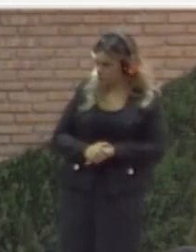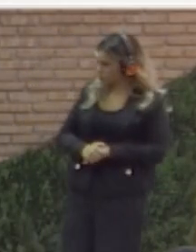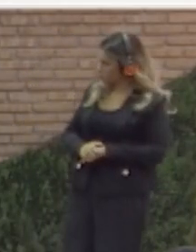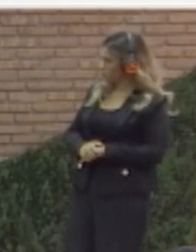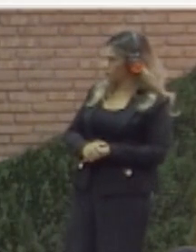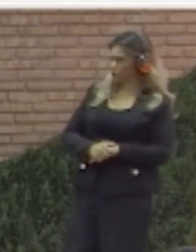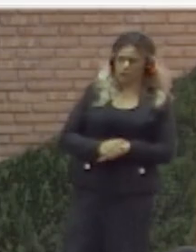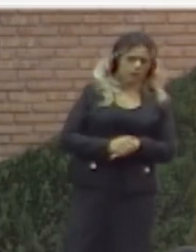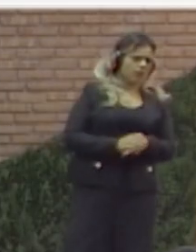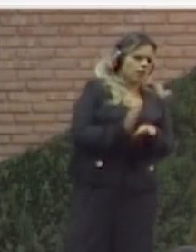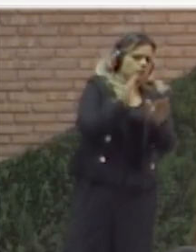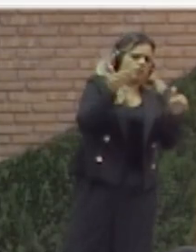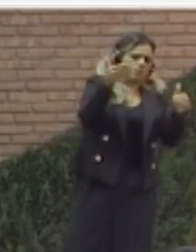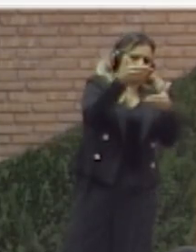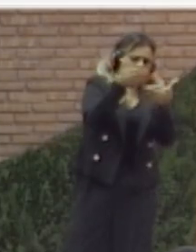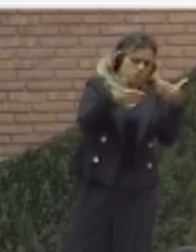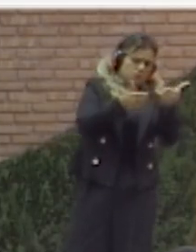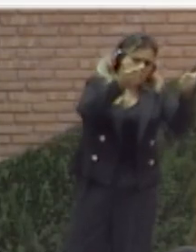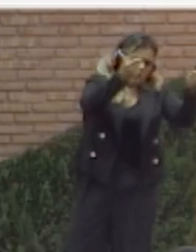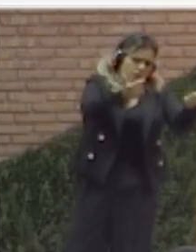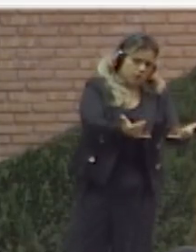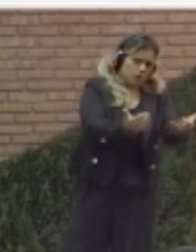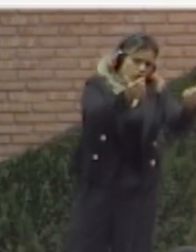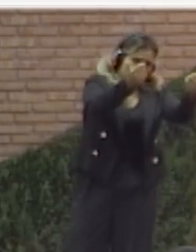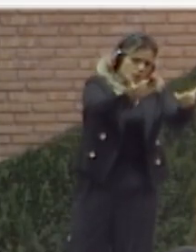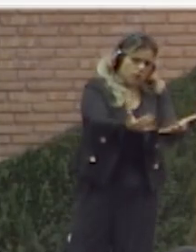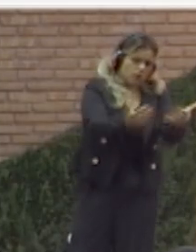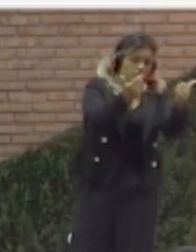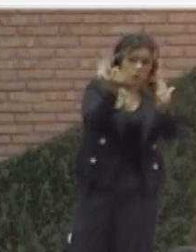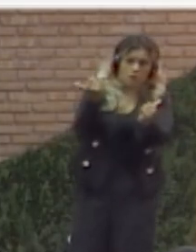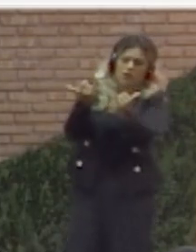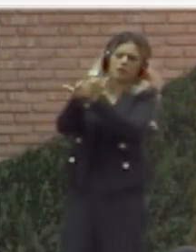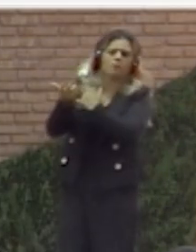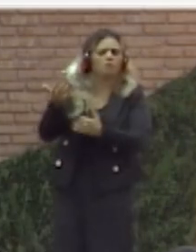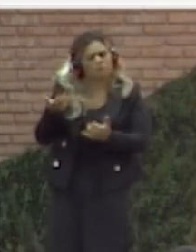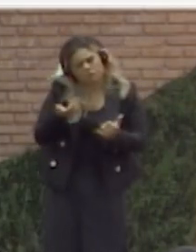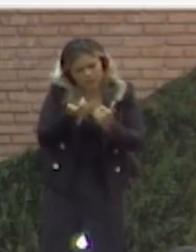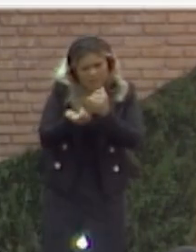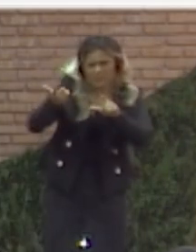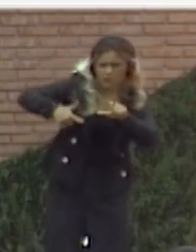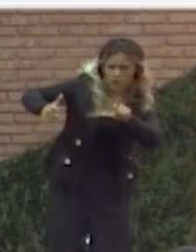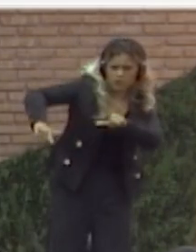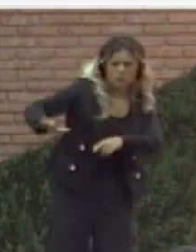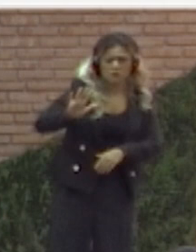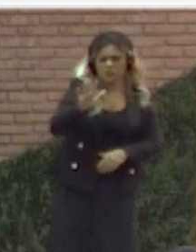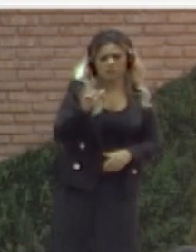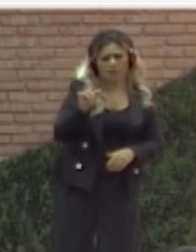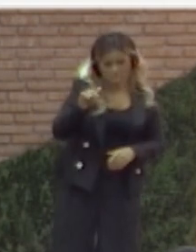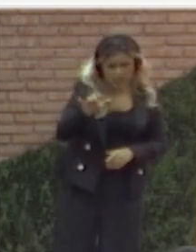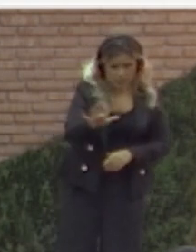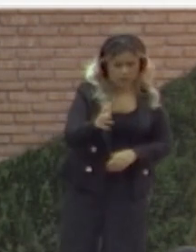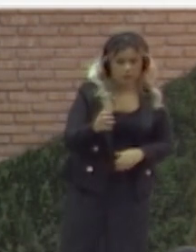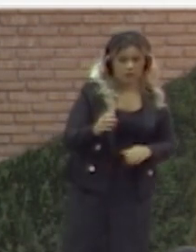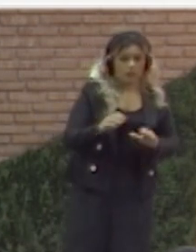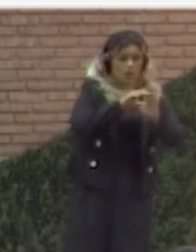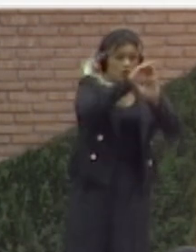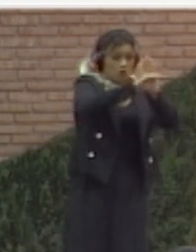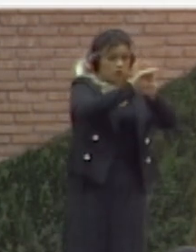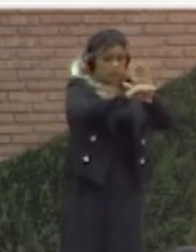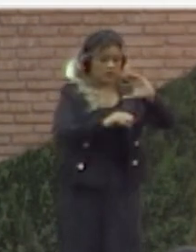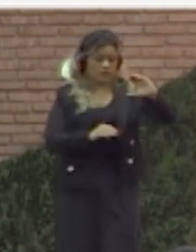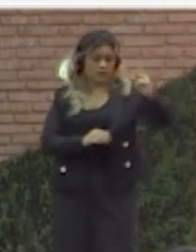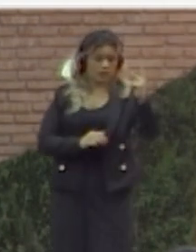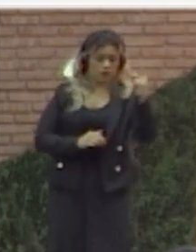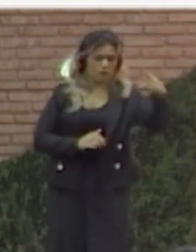Muitos outros painéis falaram as coisas similares, então vai parecer uma repetição, mas é isso mesmo. A C2P